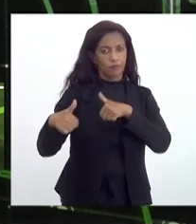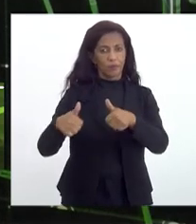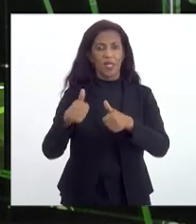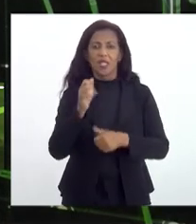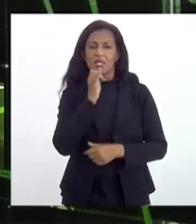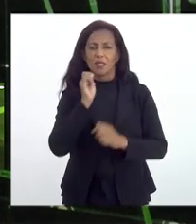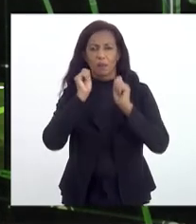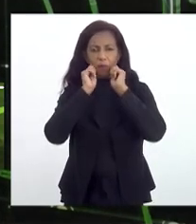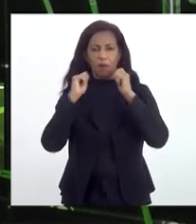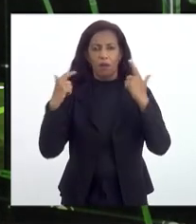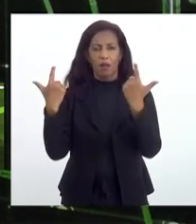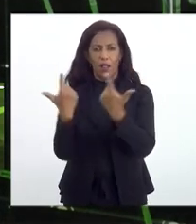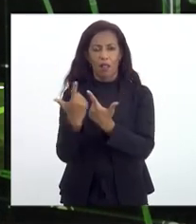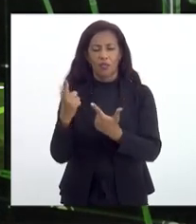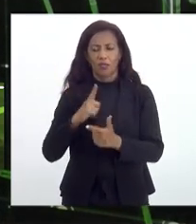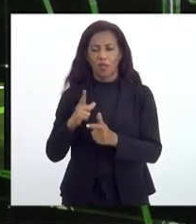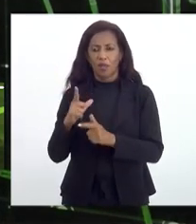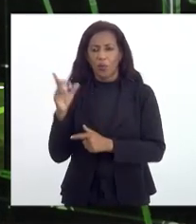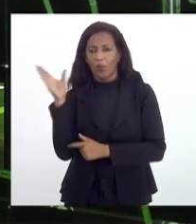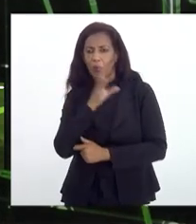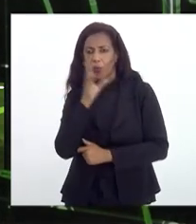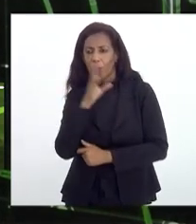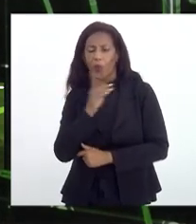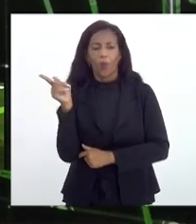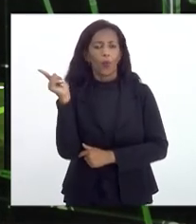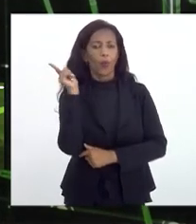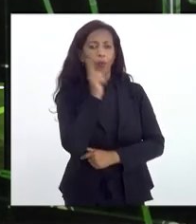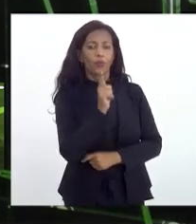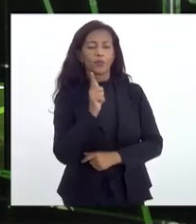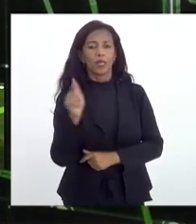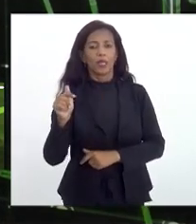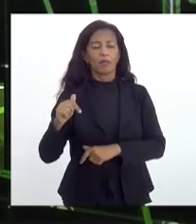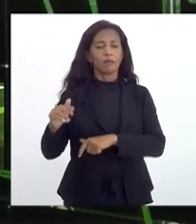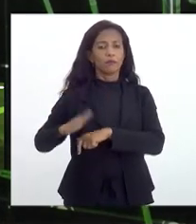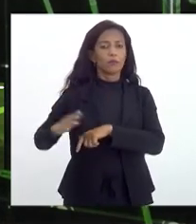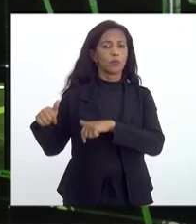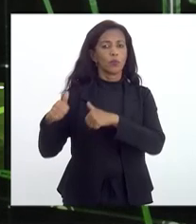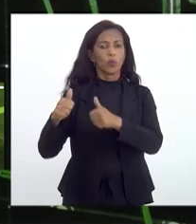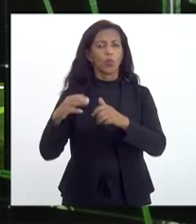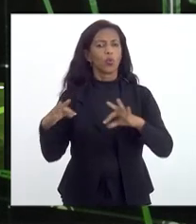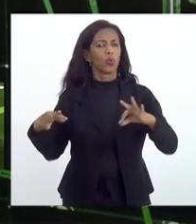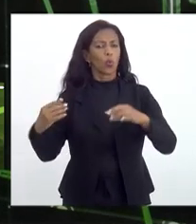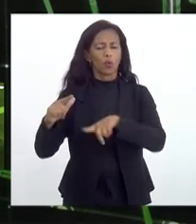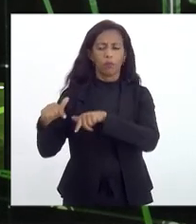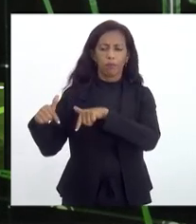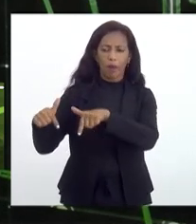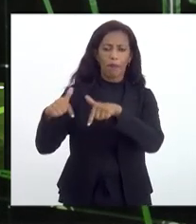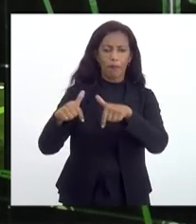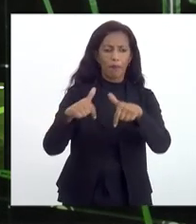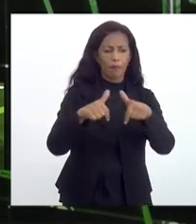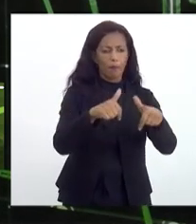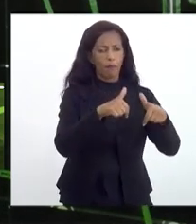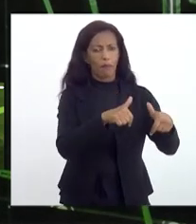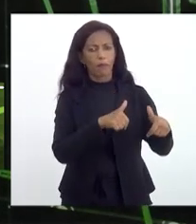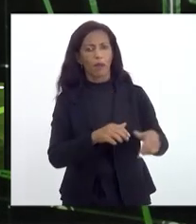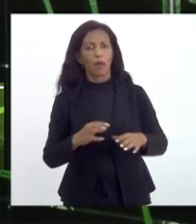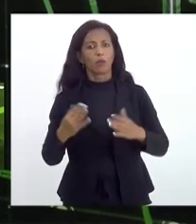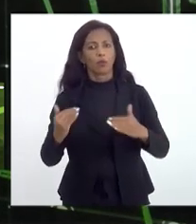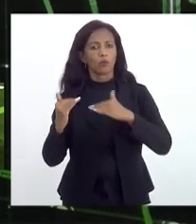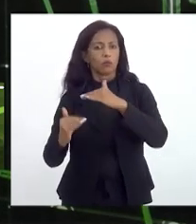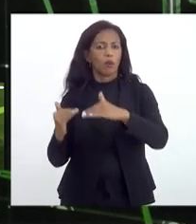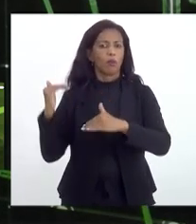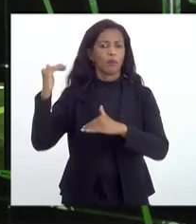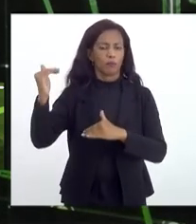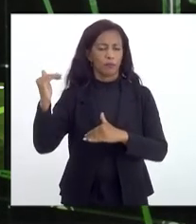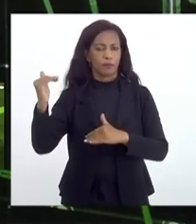Assembleia Legislativa tem agilidade e consegue fazer toda a execução, todo o empenhamento para aumentar